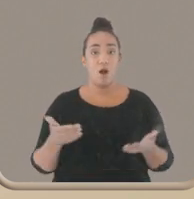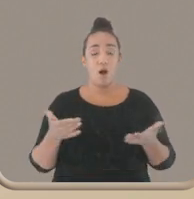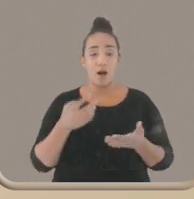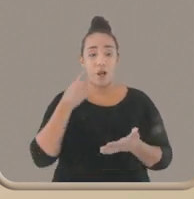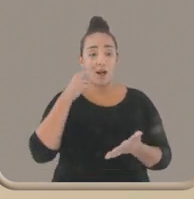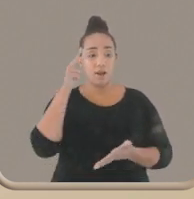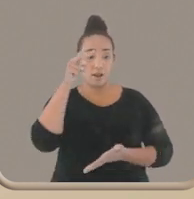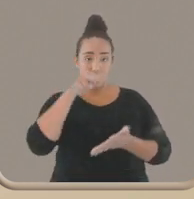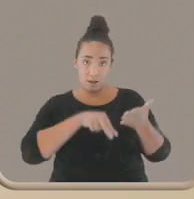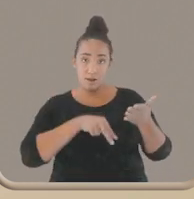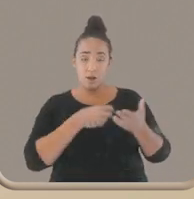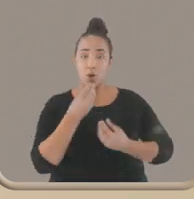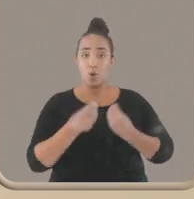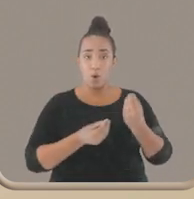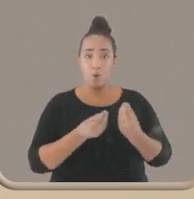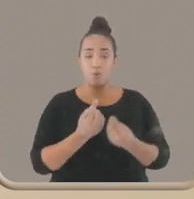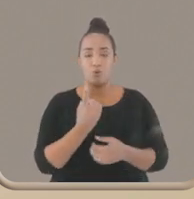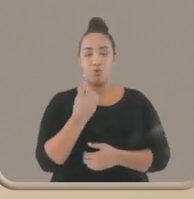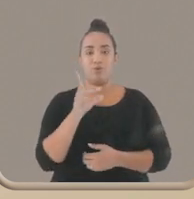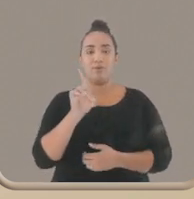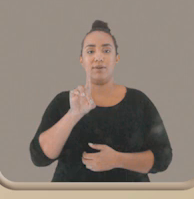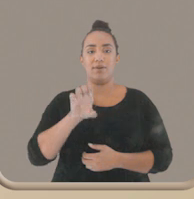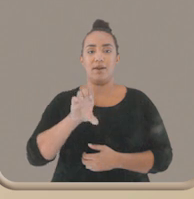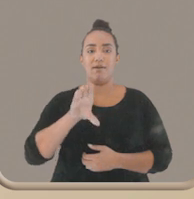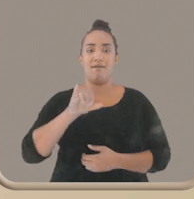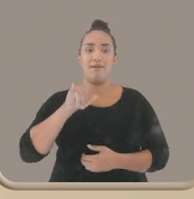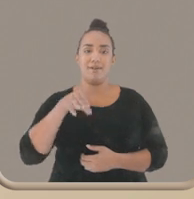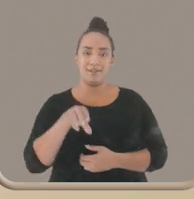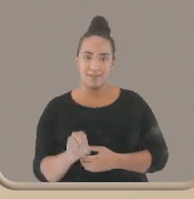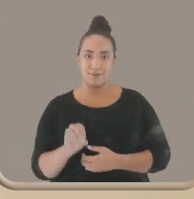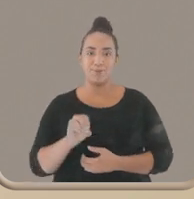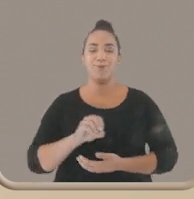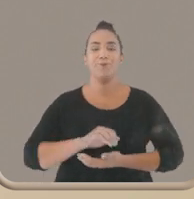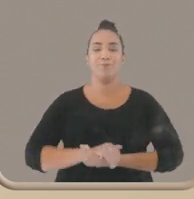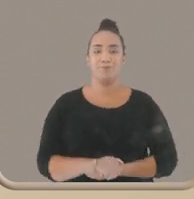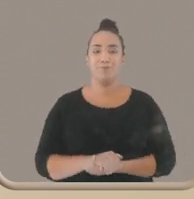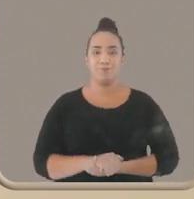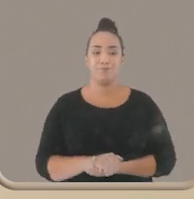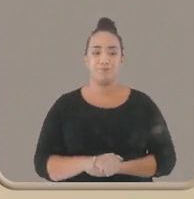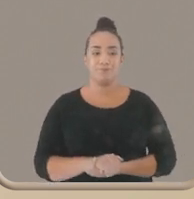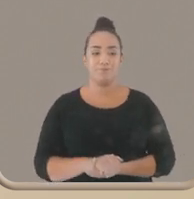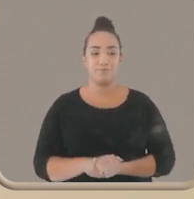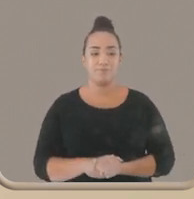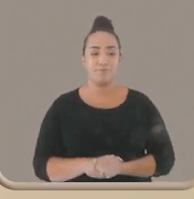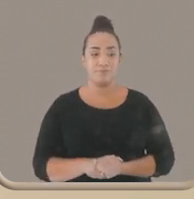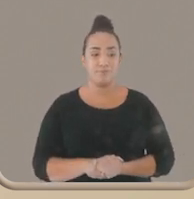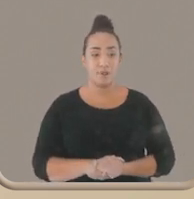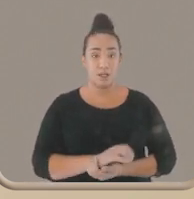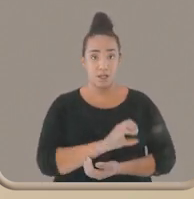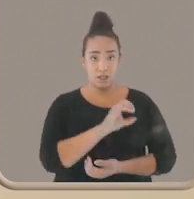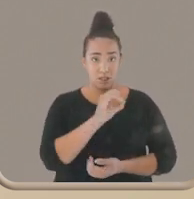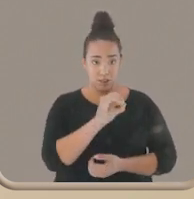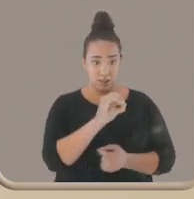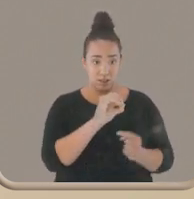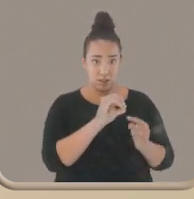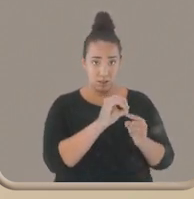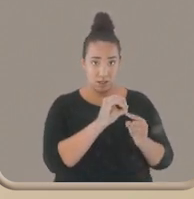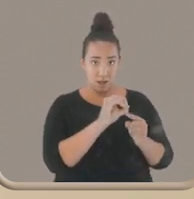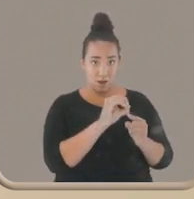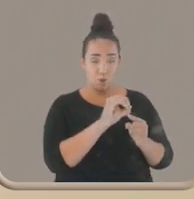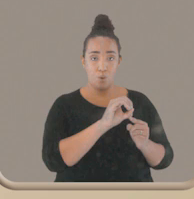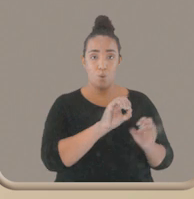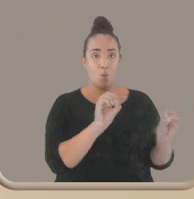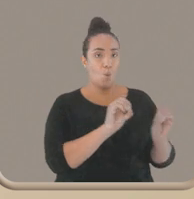1/10? Isso mesmo. Representando 1/100. O 0 representando a